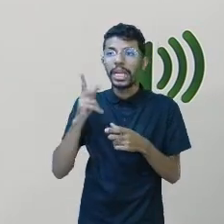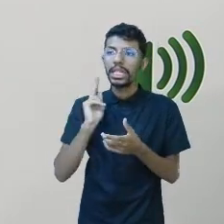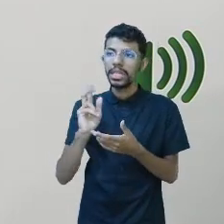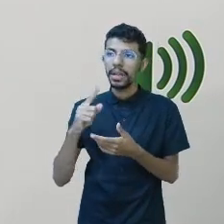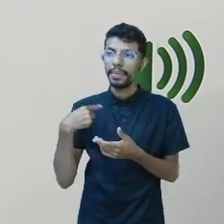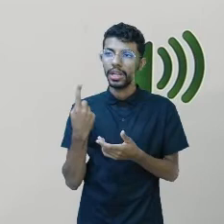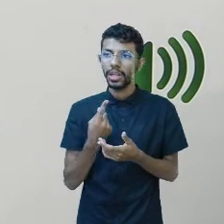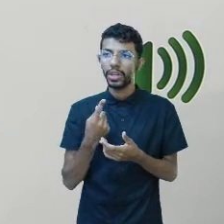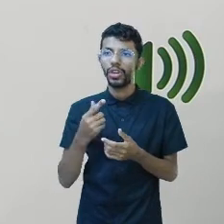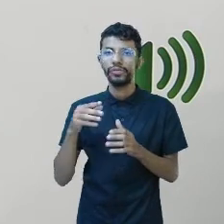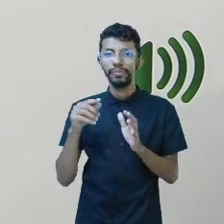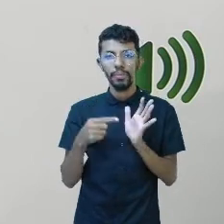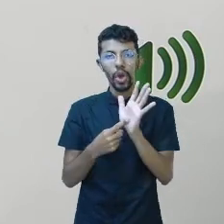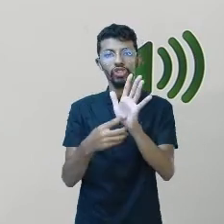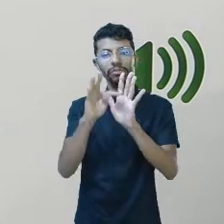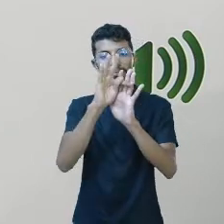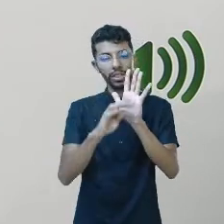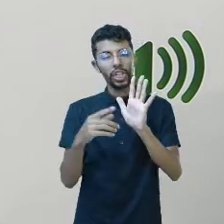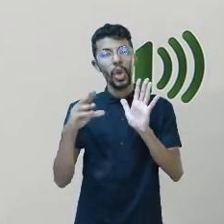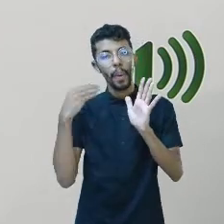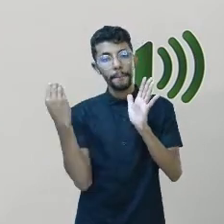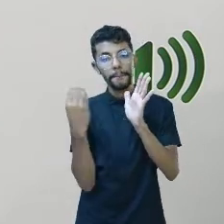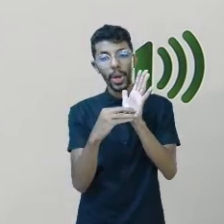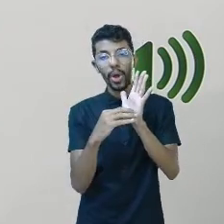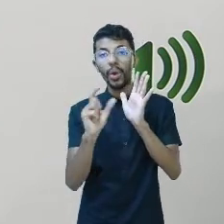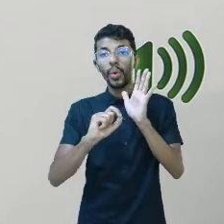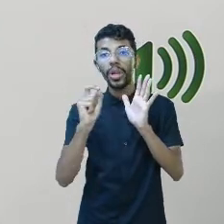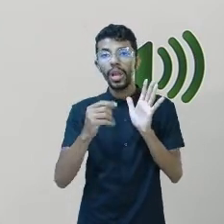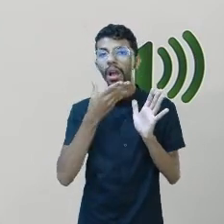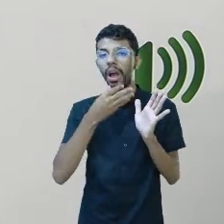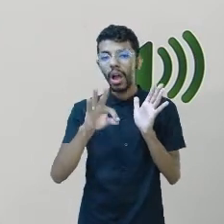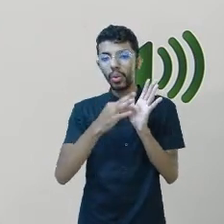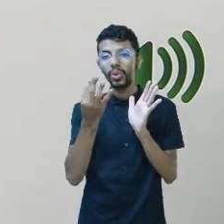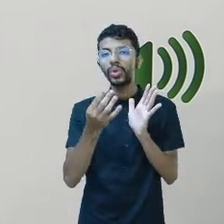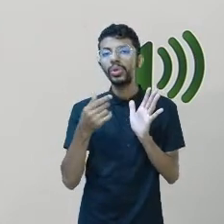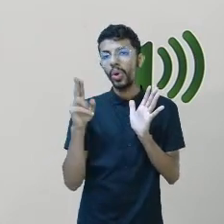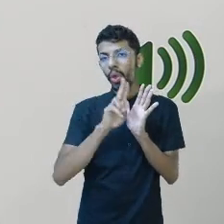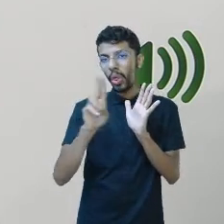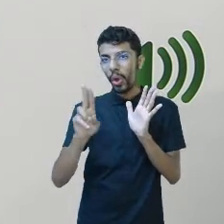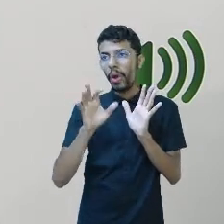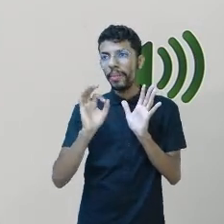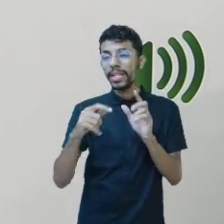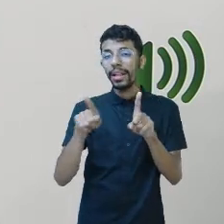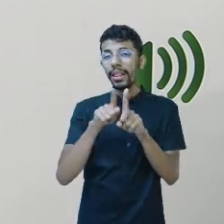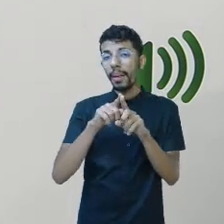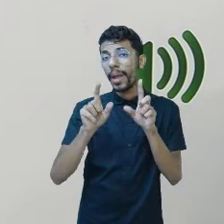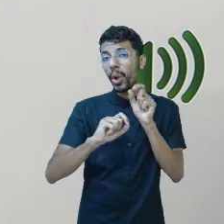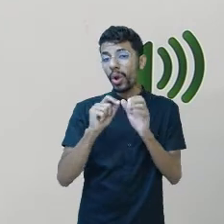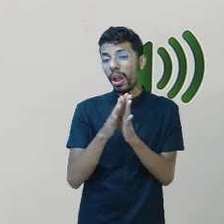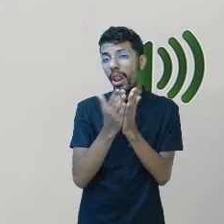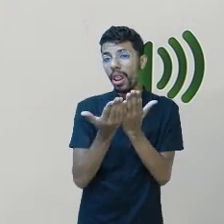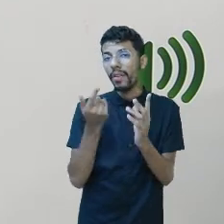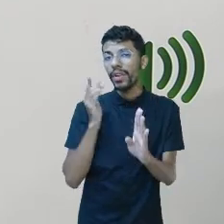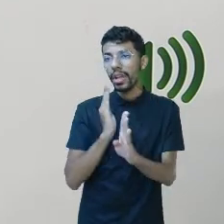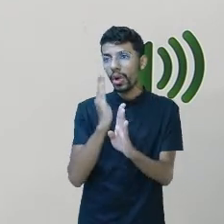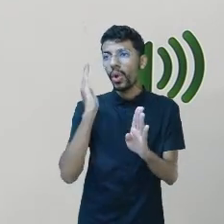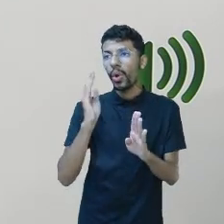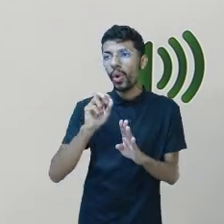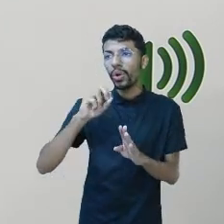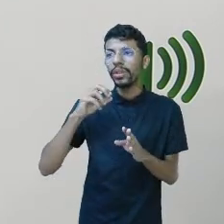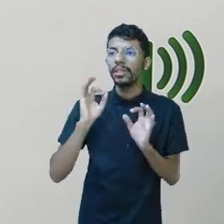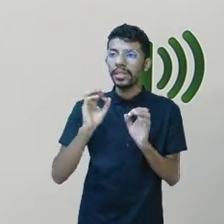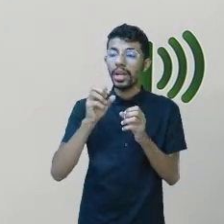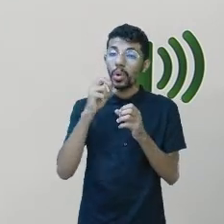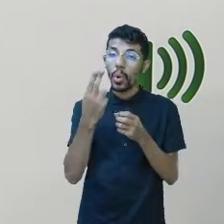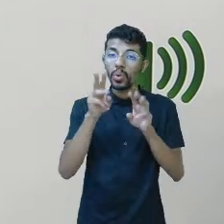vocês, nós colocamos, né, o autor, às vezes colocamos o livro que nós encontramos aquele texto, né, ou o